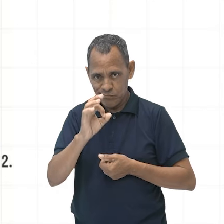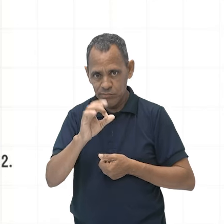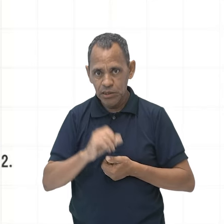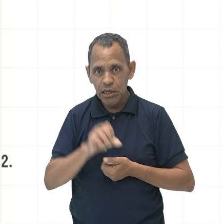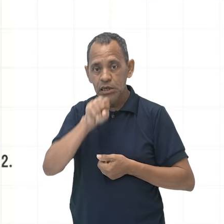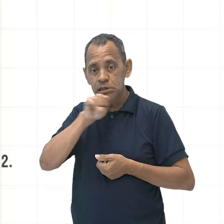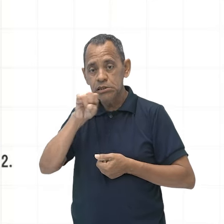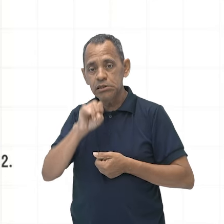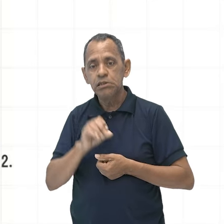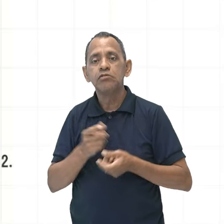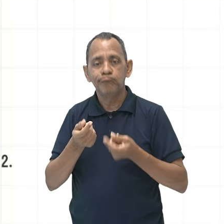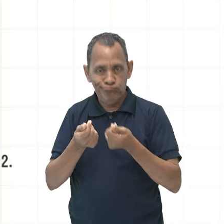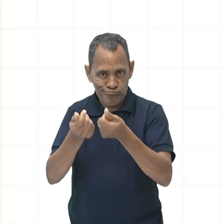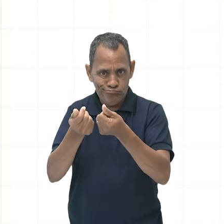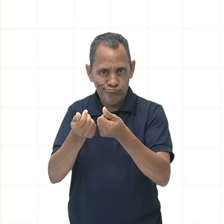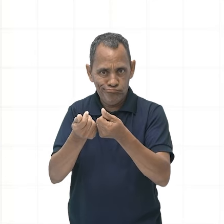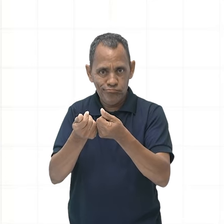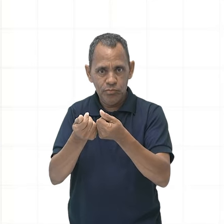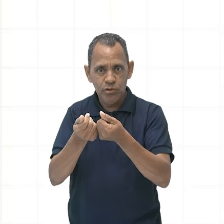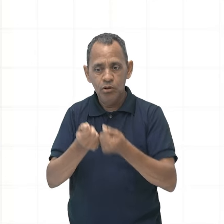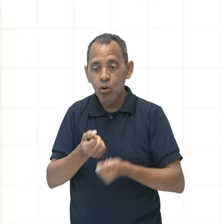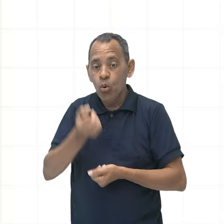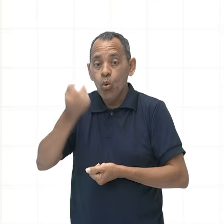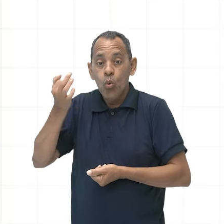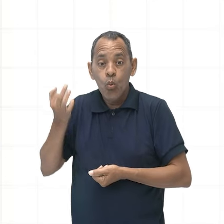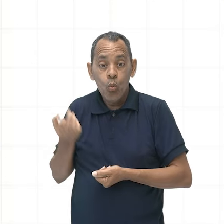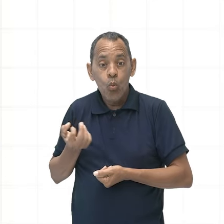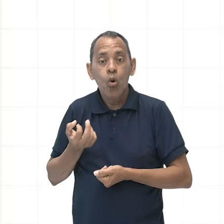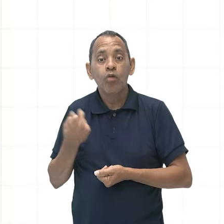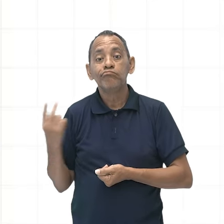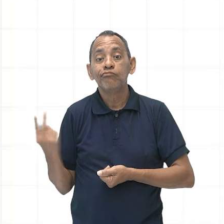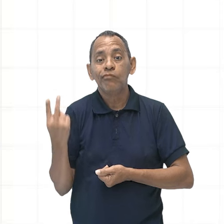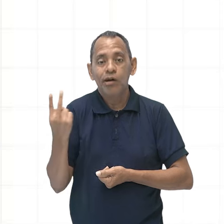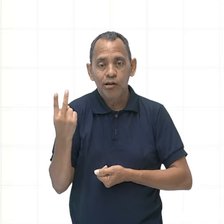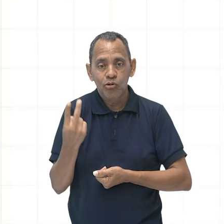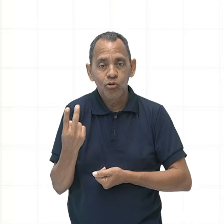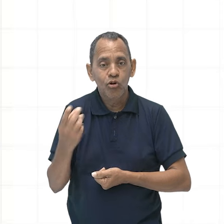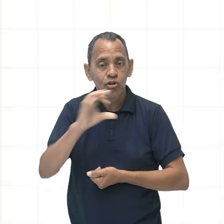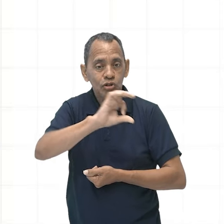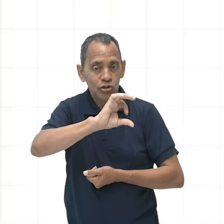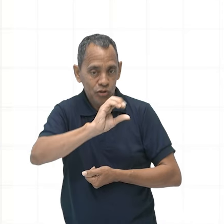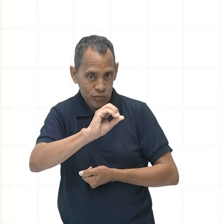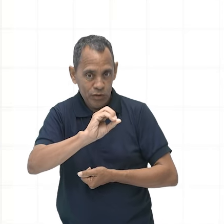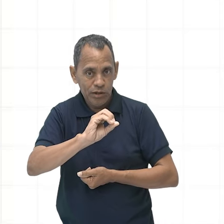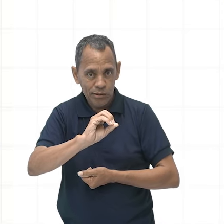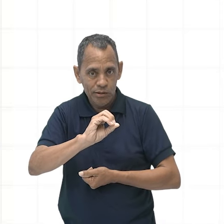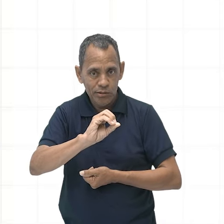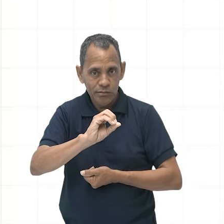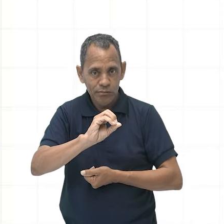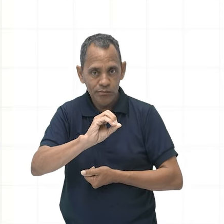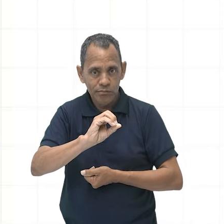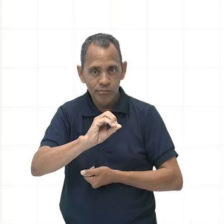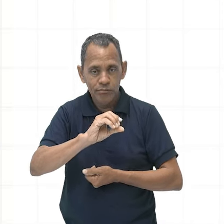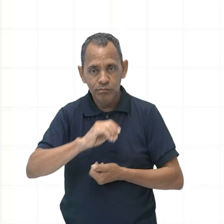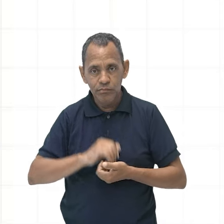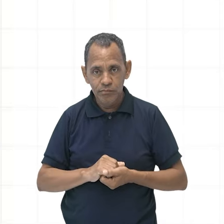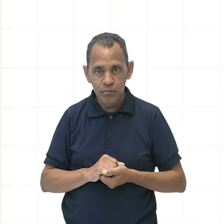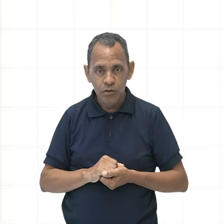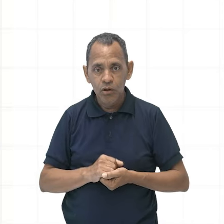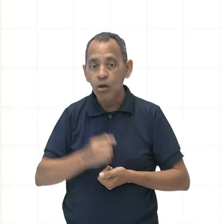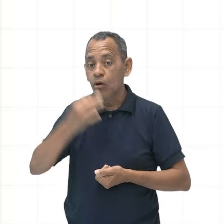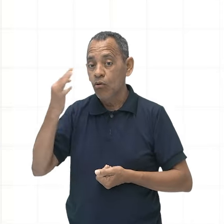em dinheiro, né, quanto significa aí 90 milhões, de dentro de 90 milhões, quanto que